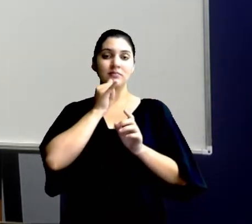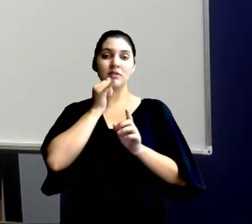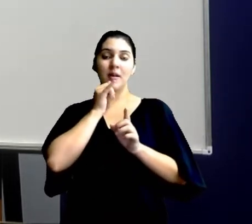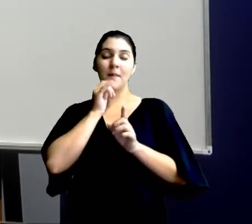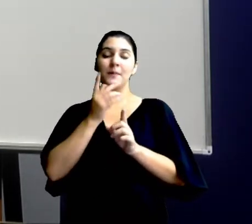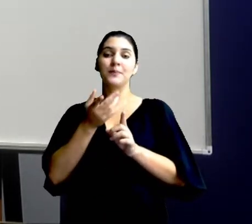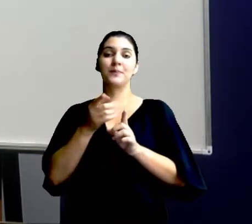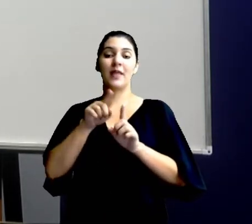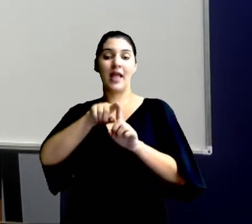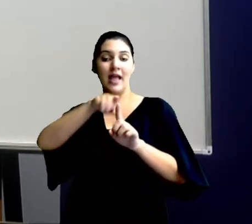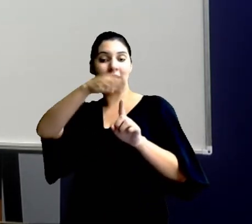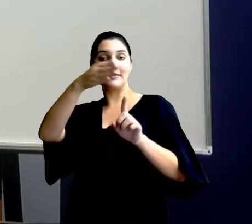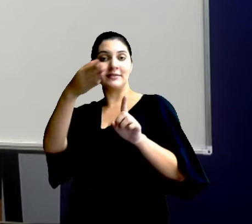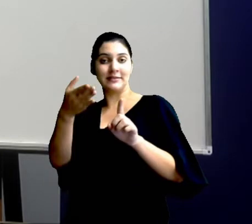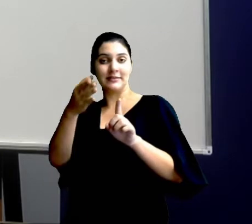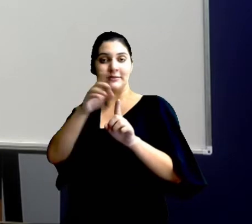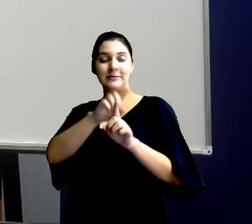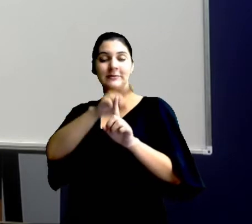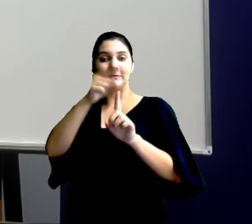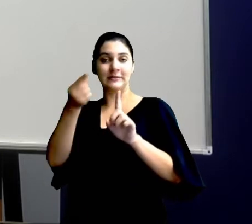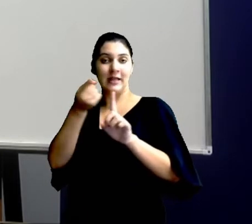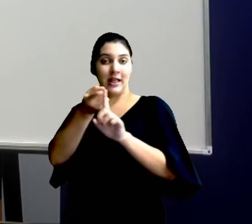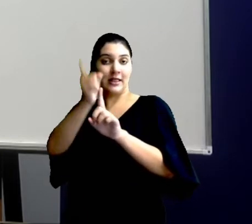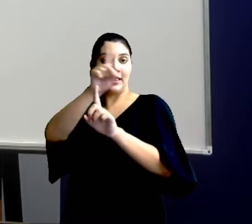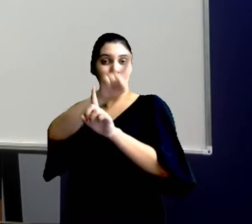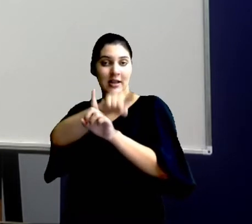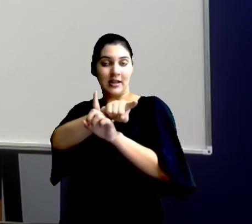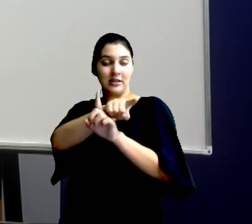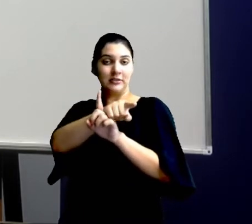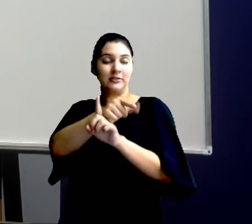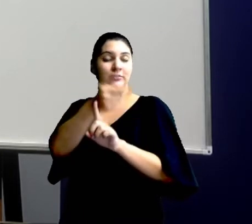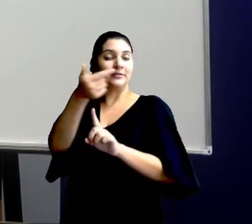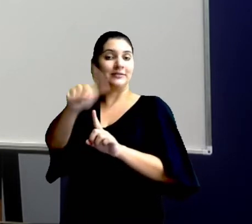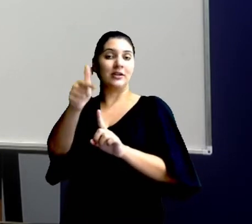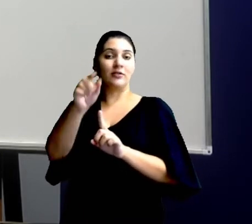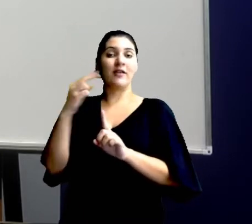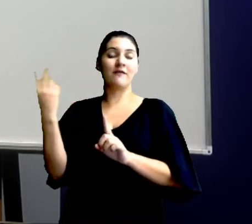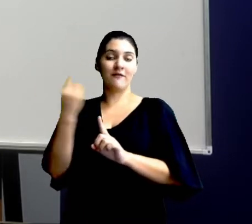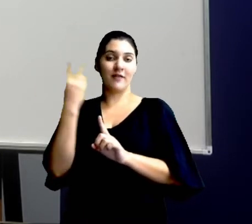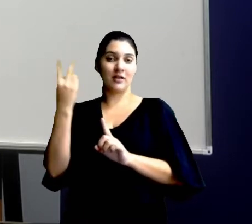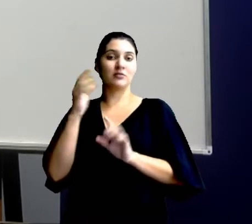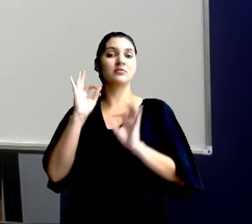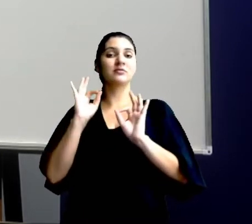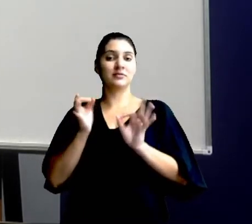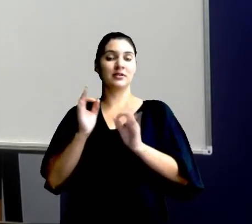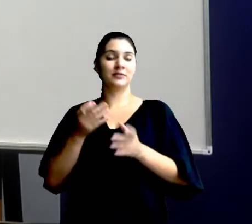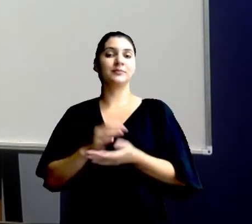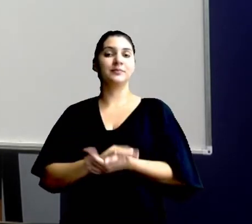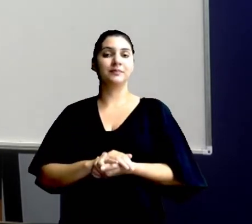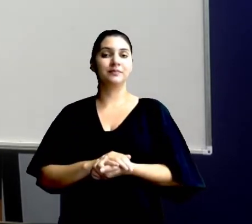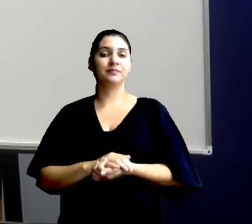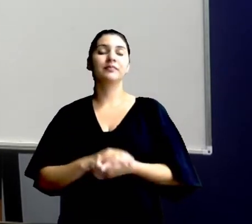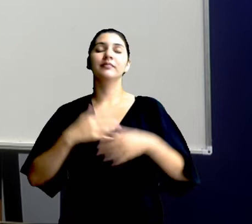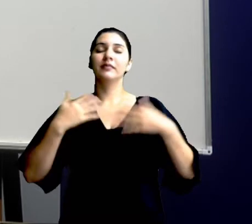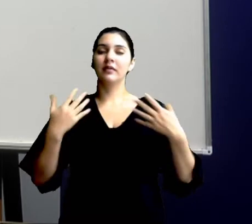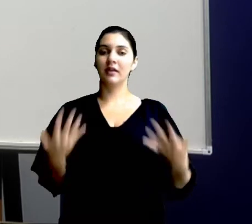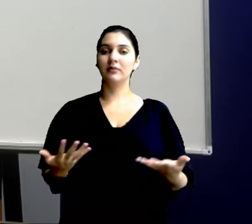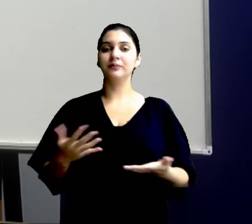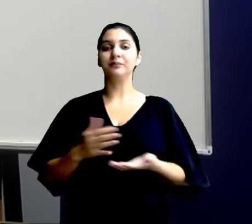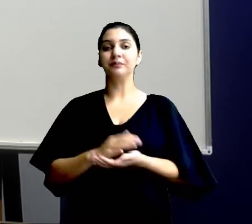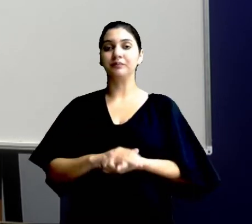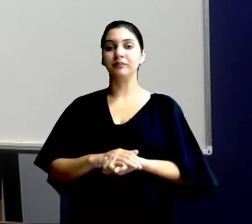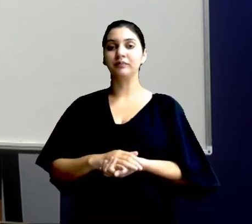de vocês, ele não vai ter valor, tá? Ele não vai ter valor.